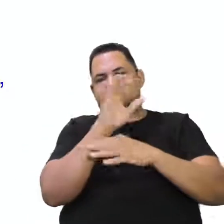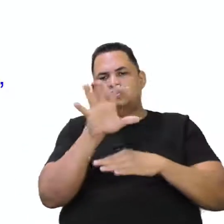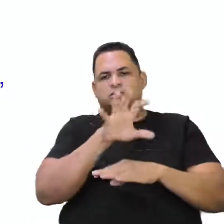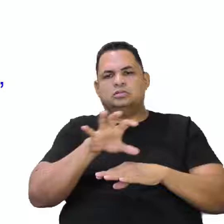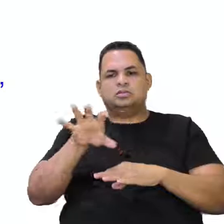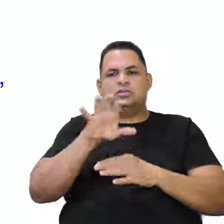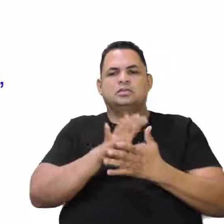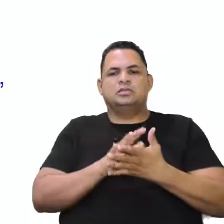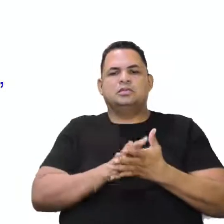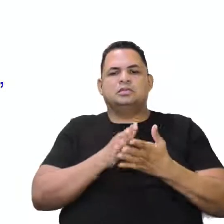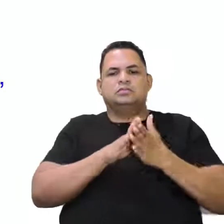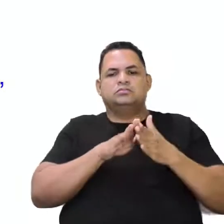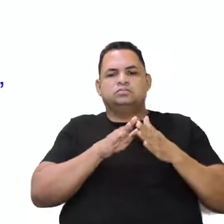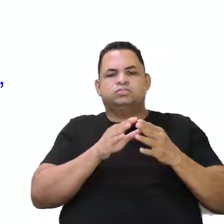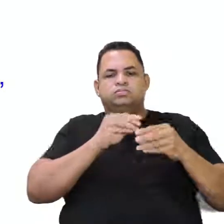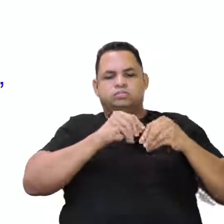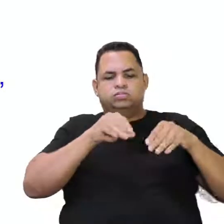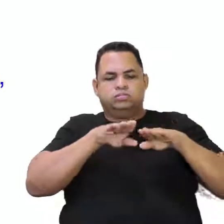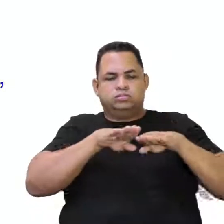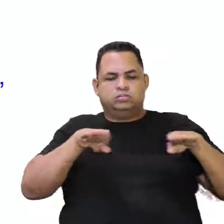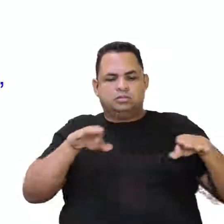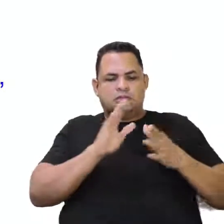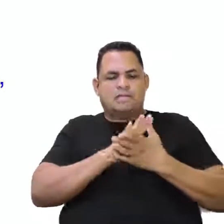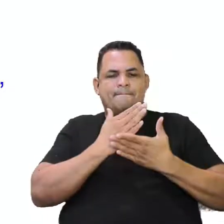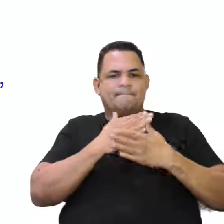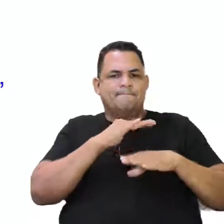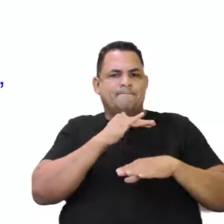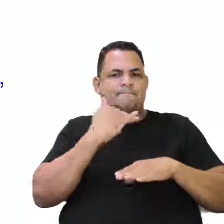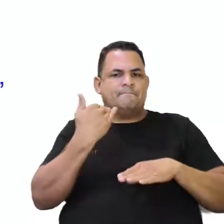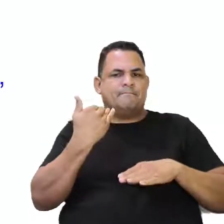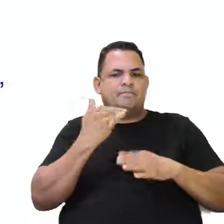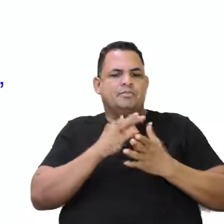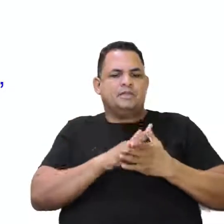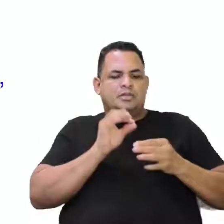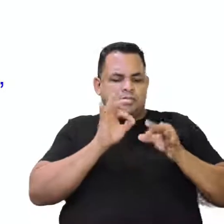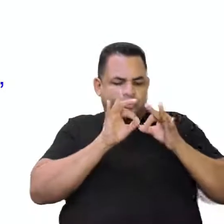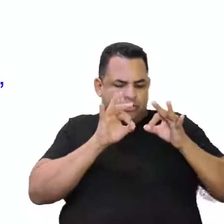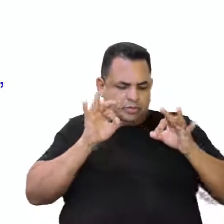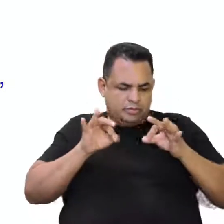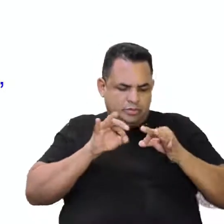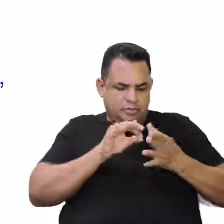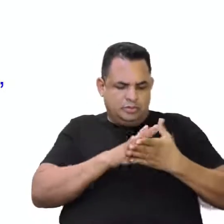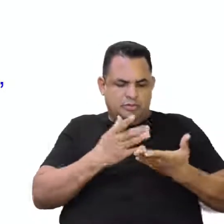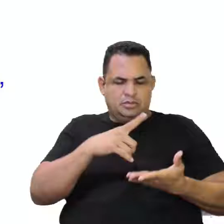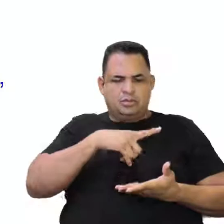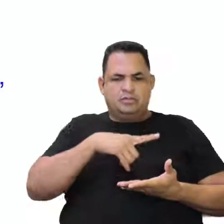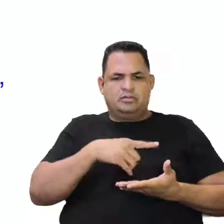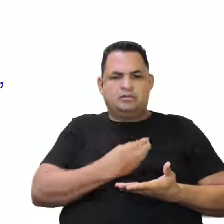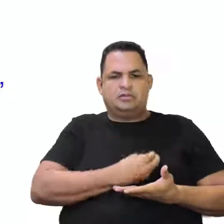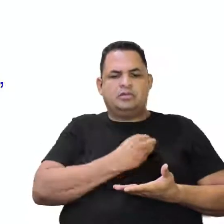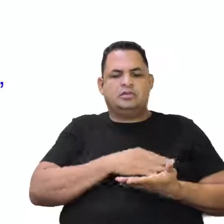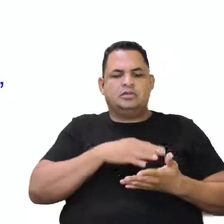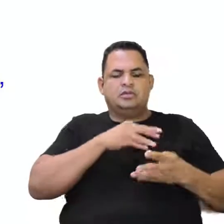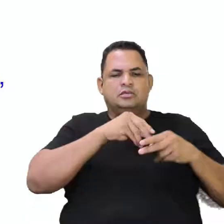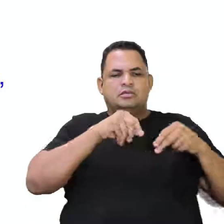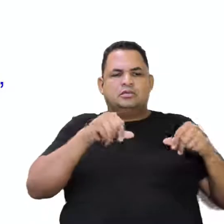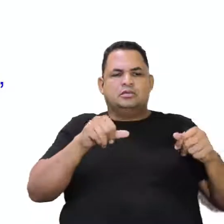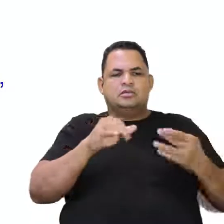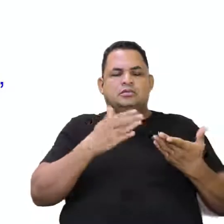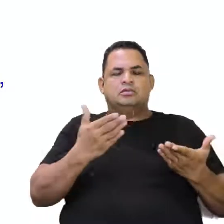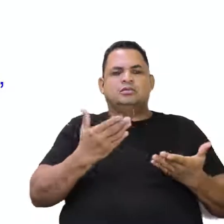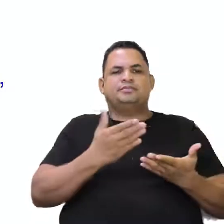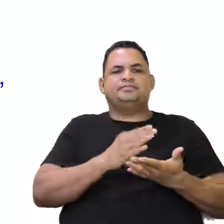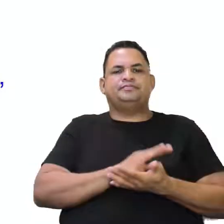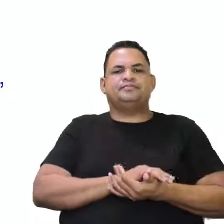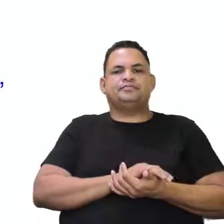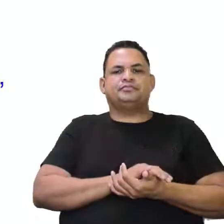de erosões, mata os micro-organismos que dão vida a esse solo, tá? A